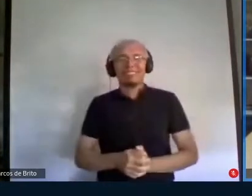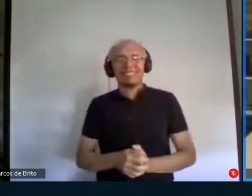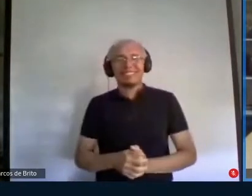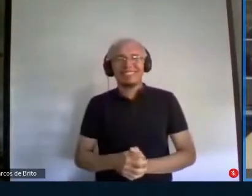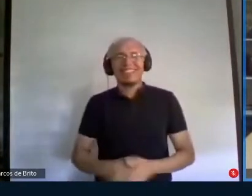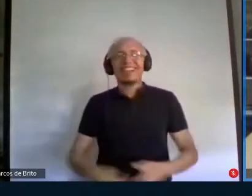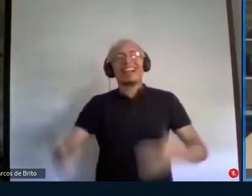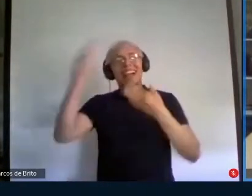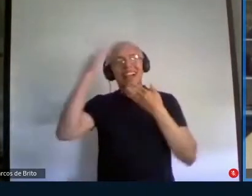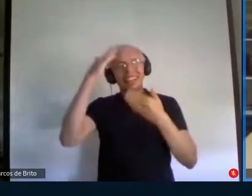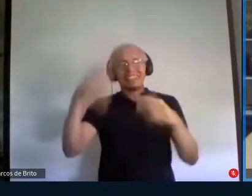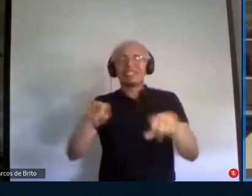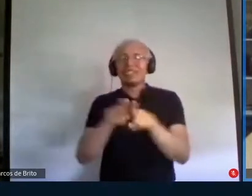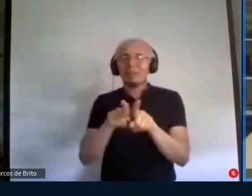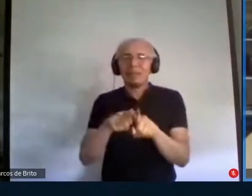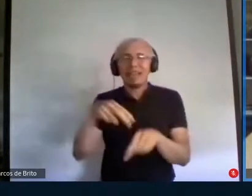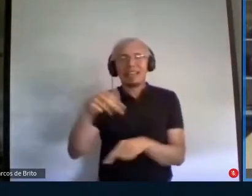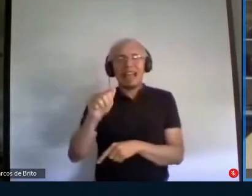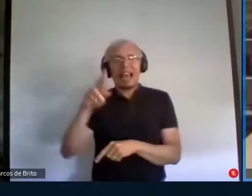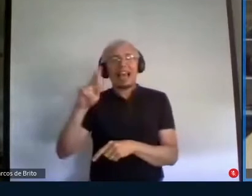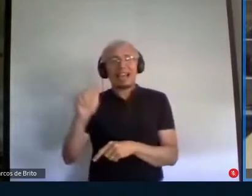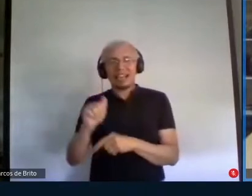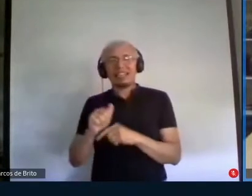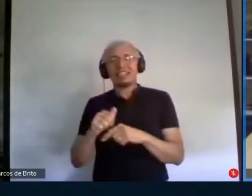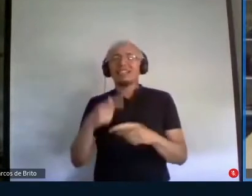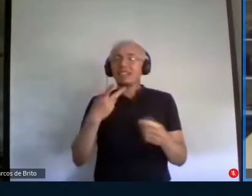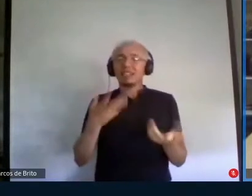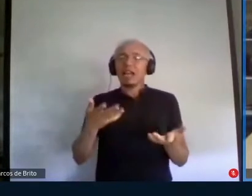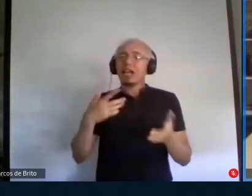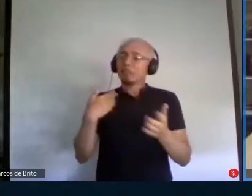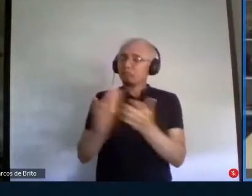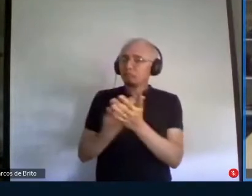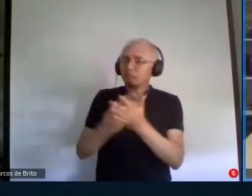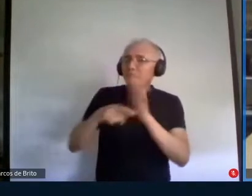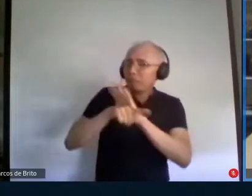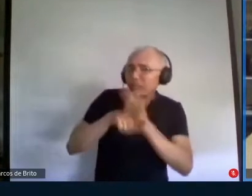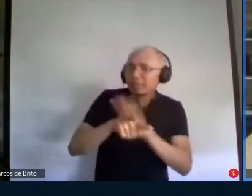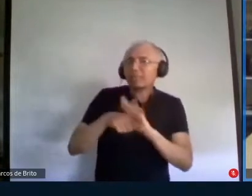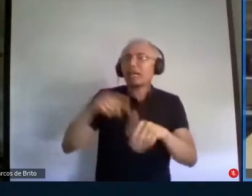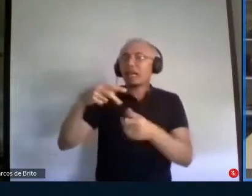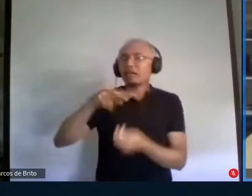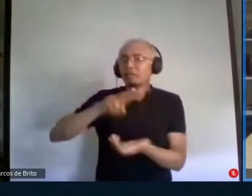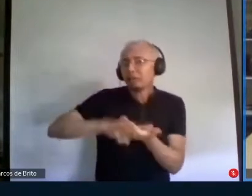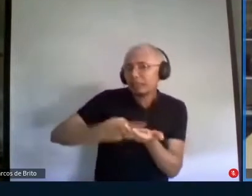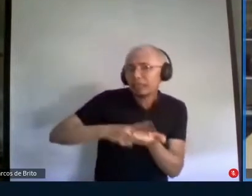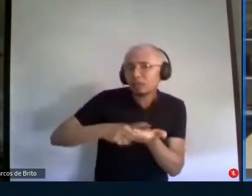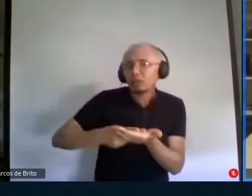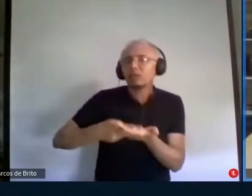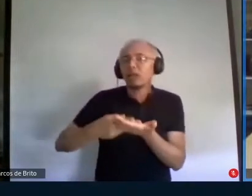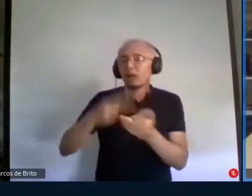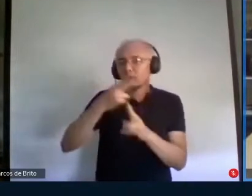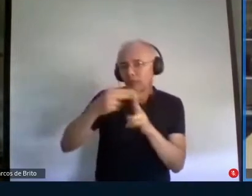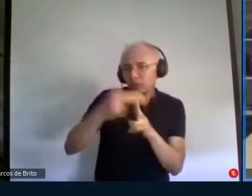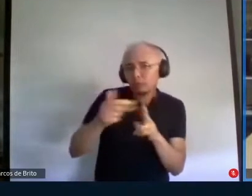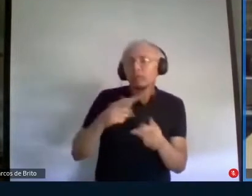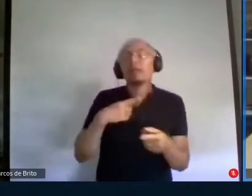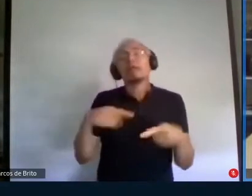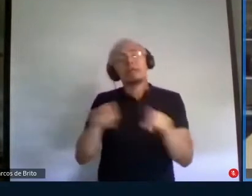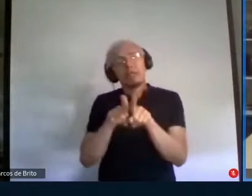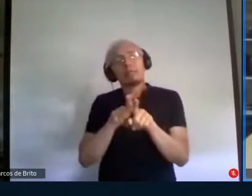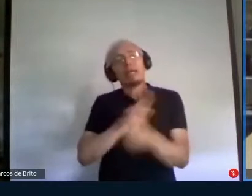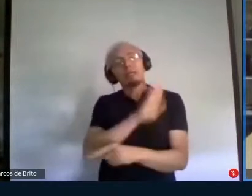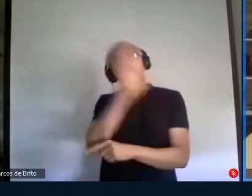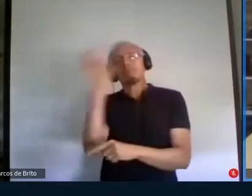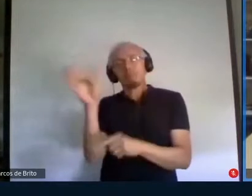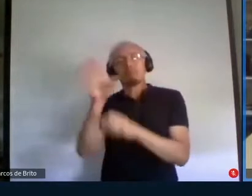Agradeço demais a Nara, que hoje é uma aluna dos estudos da tradução, mas que também é uma formadora do CAS, do Centro de Apoio ao Surdo,